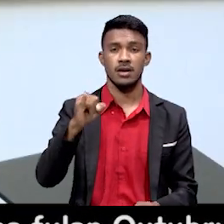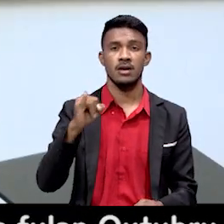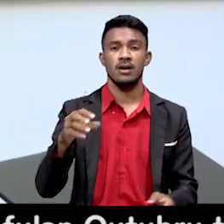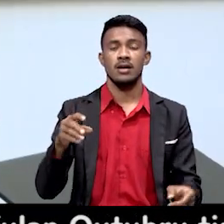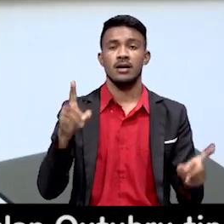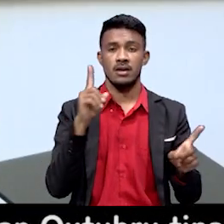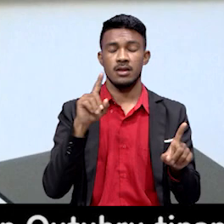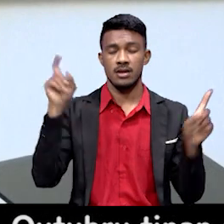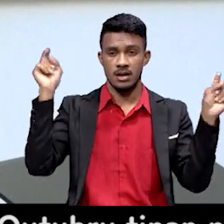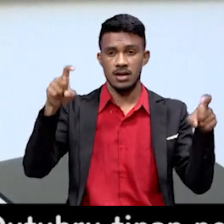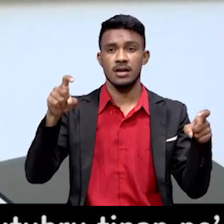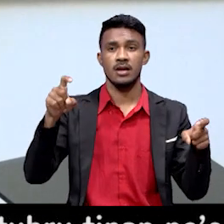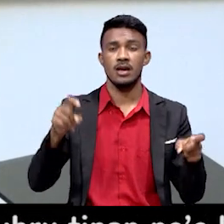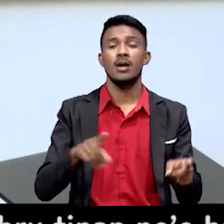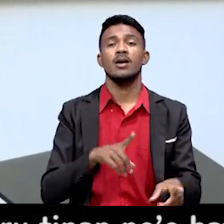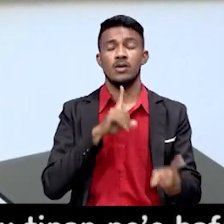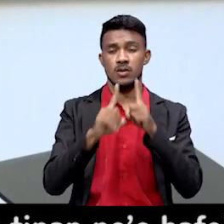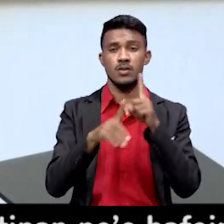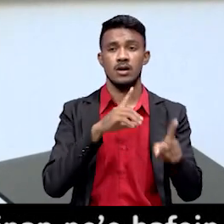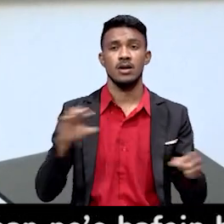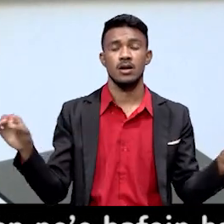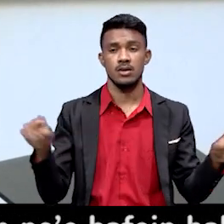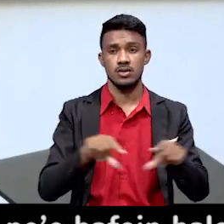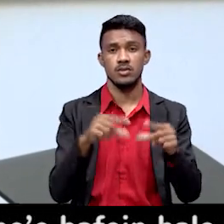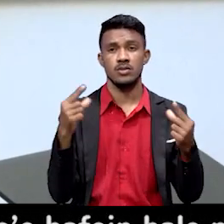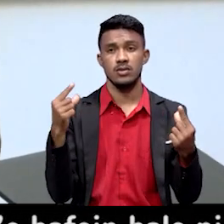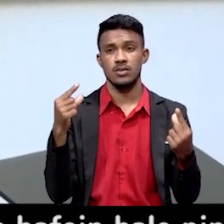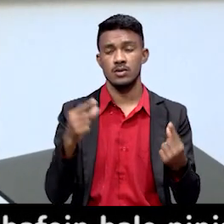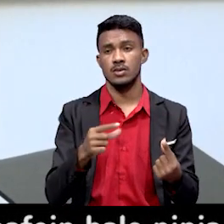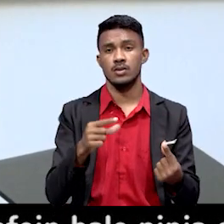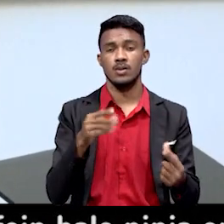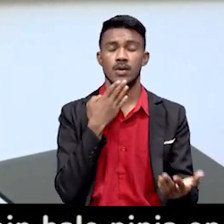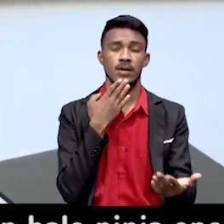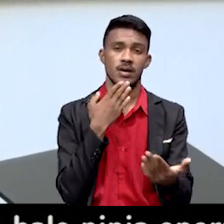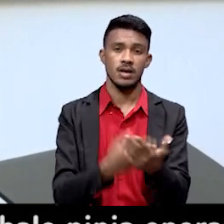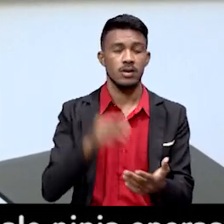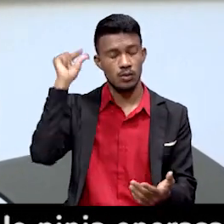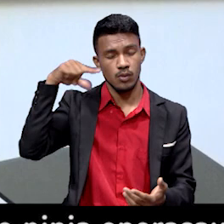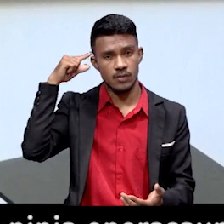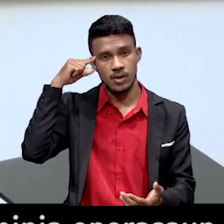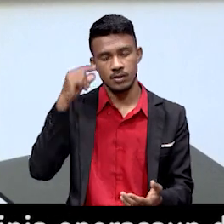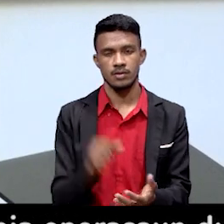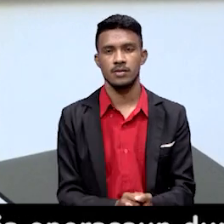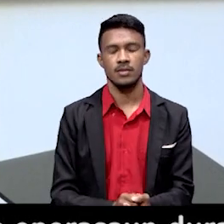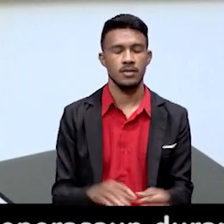lo keisa lo tama ne las good governance ne las buah gobernasau lo ne las gubernasau nomos